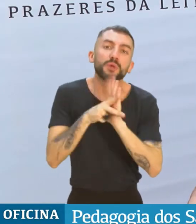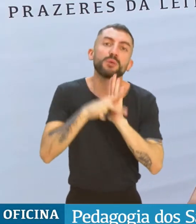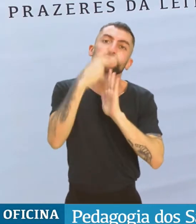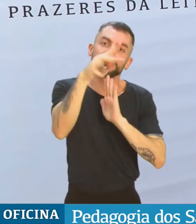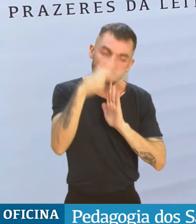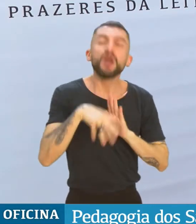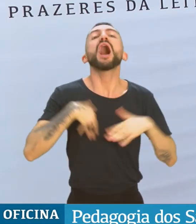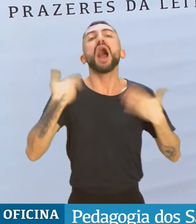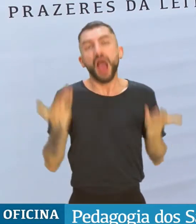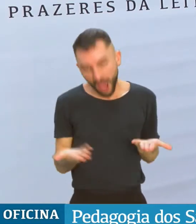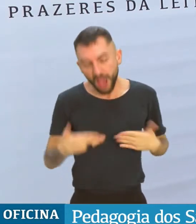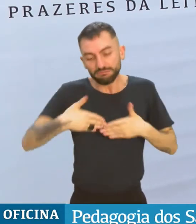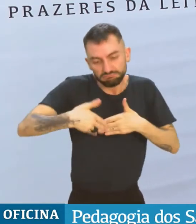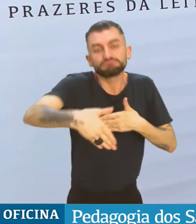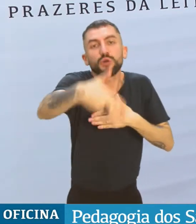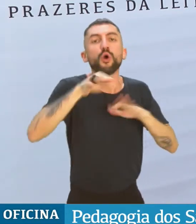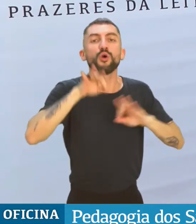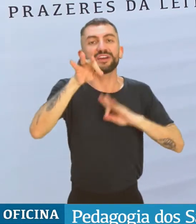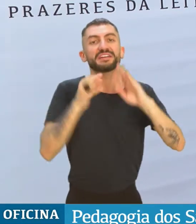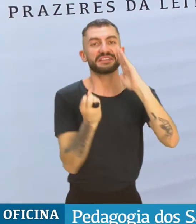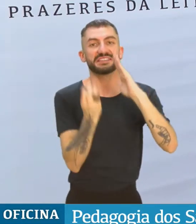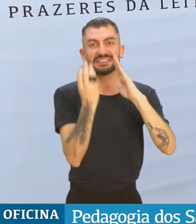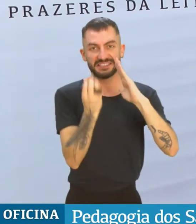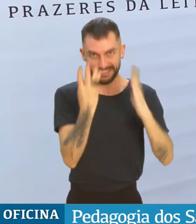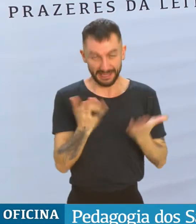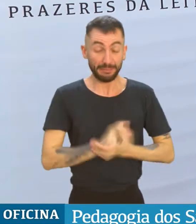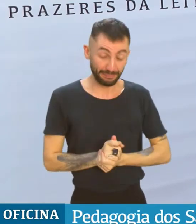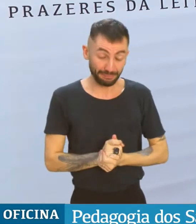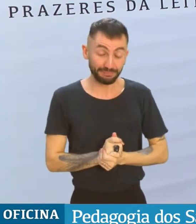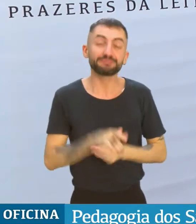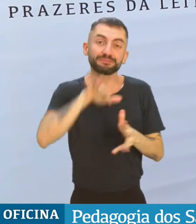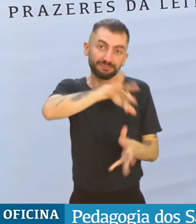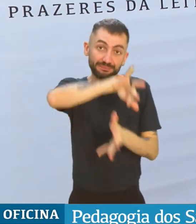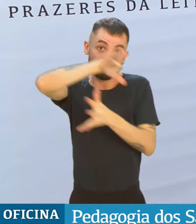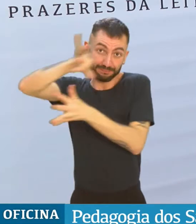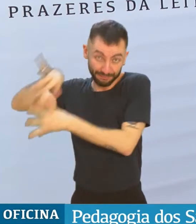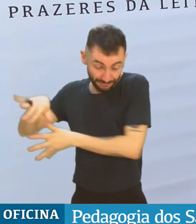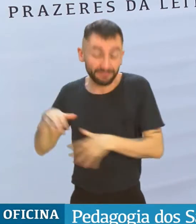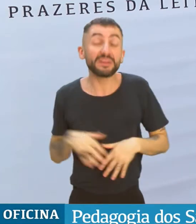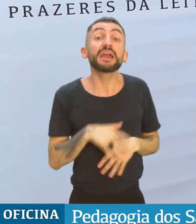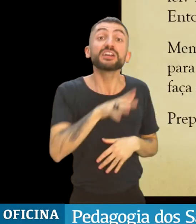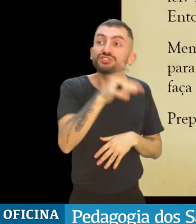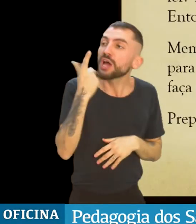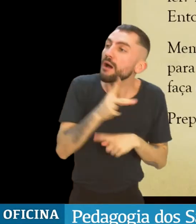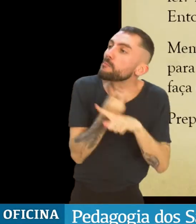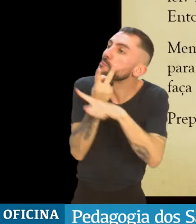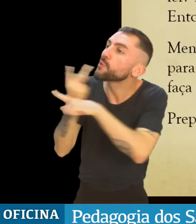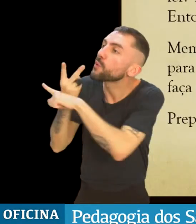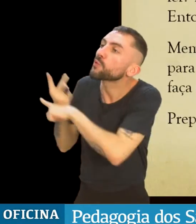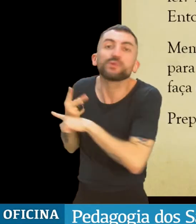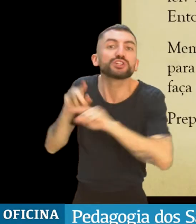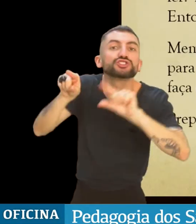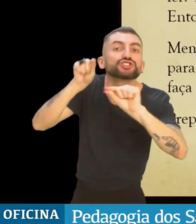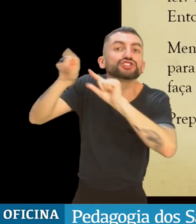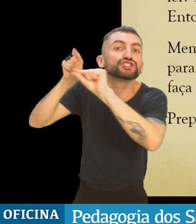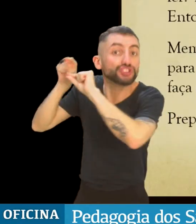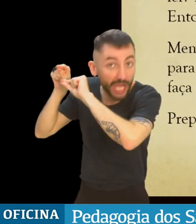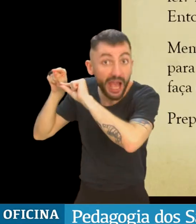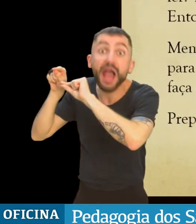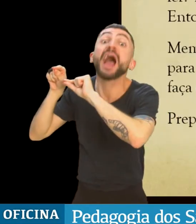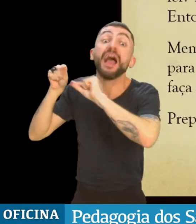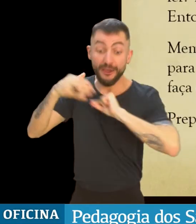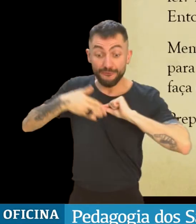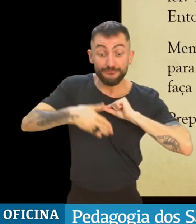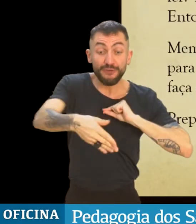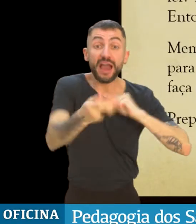E aí, uma coisa que eu gosto de falar também é que depois que você buscou essas referências, como é que você vai apresentar essas